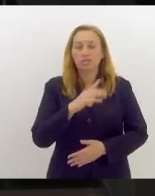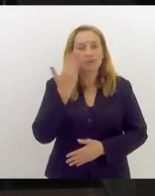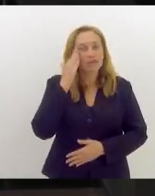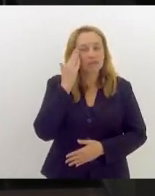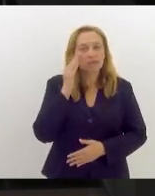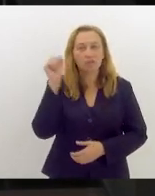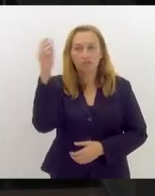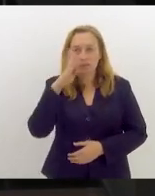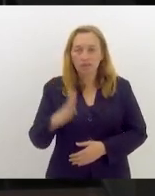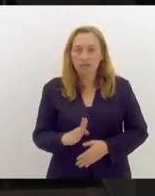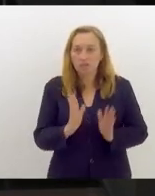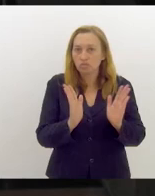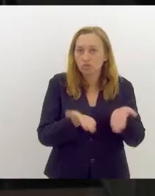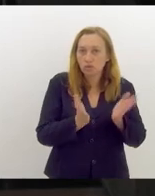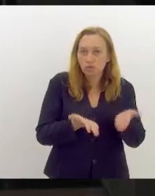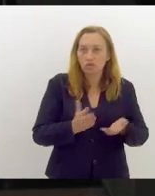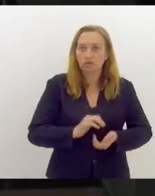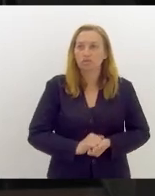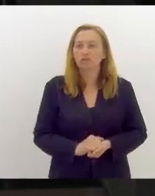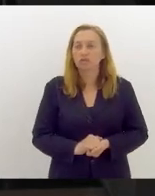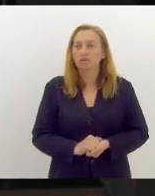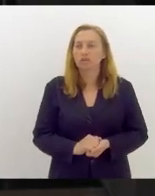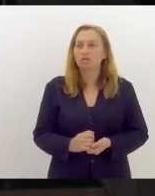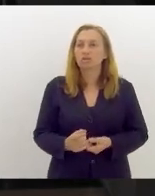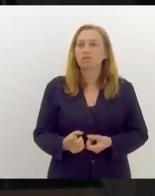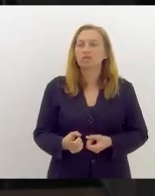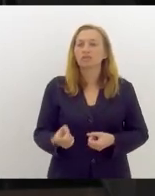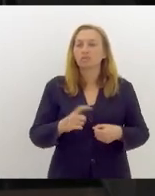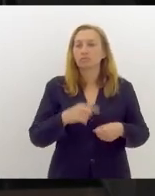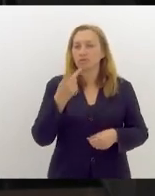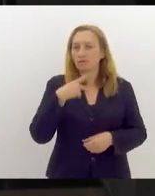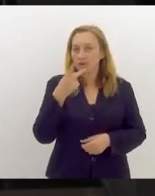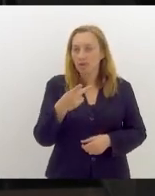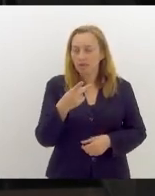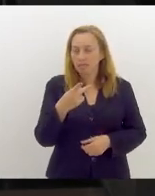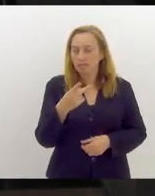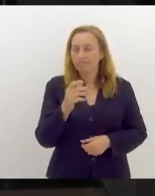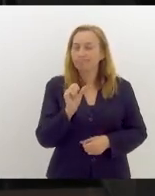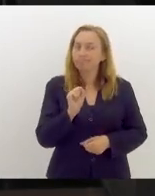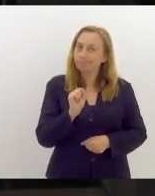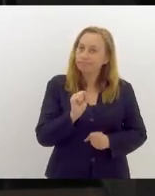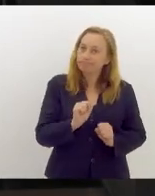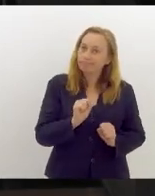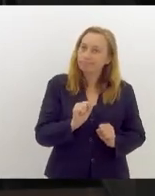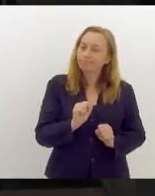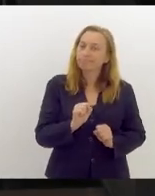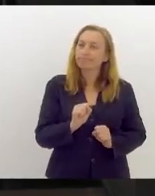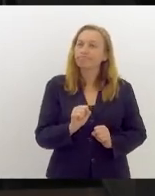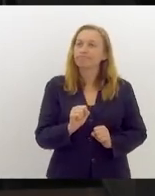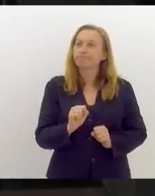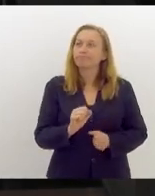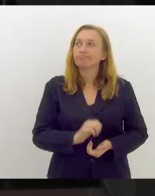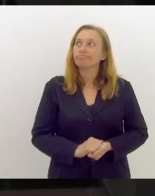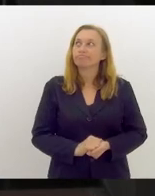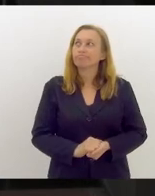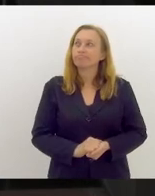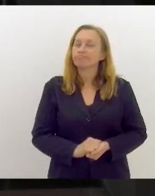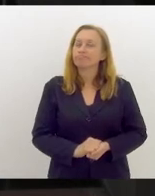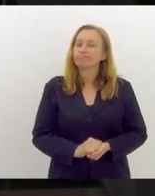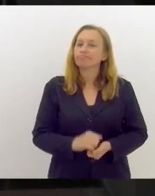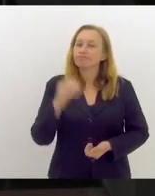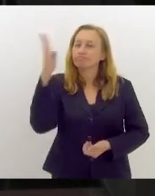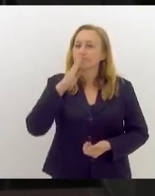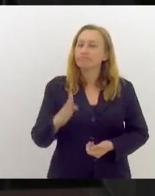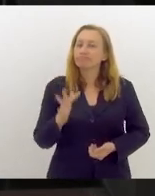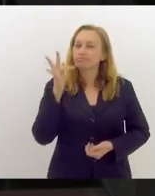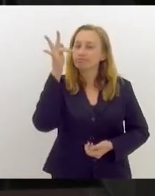entender o Brasil de hoje e voltar a dizer para podermos projetar um Brasil